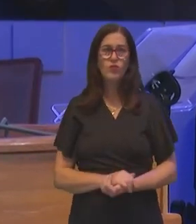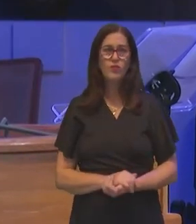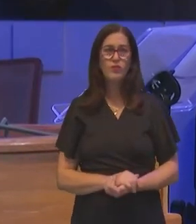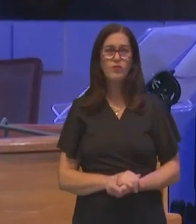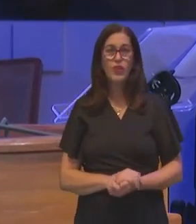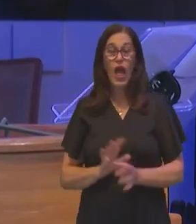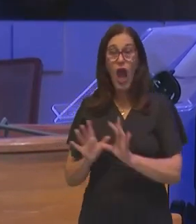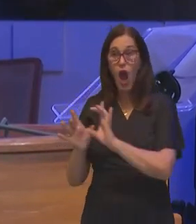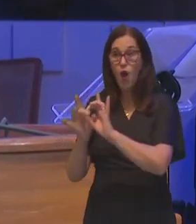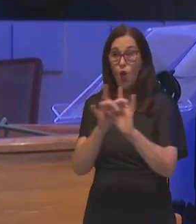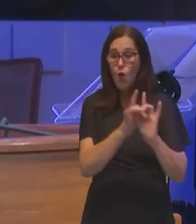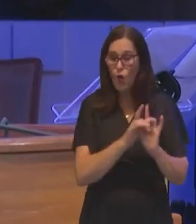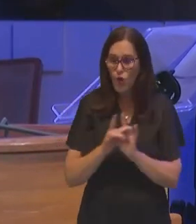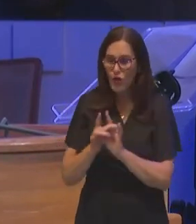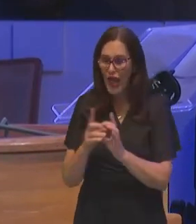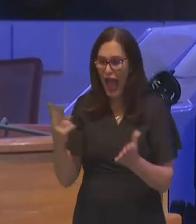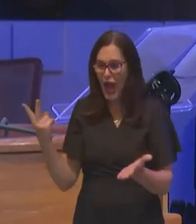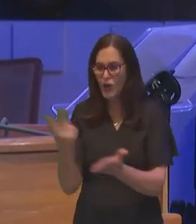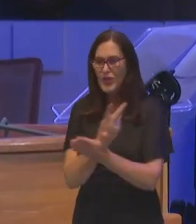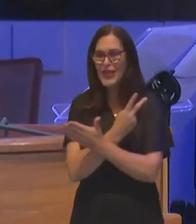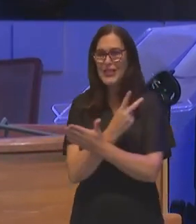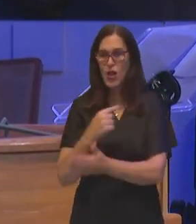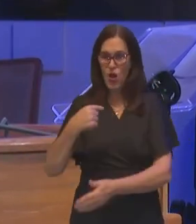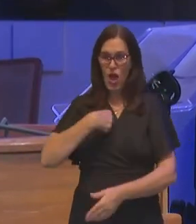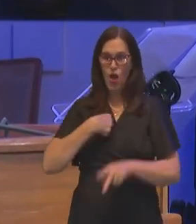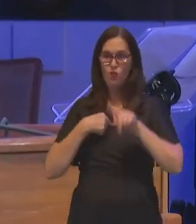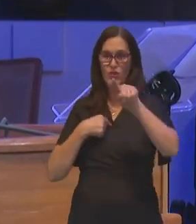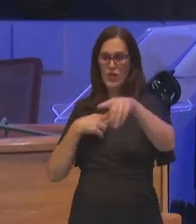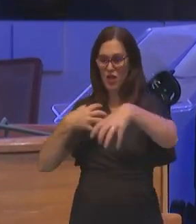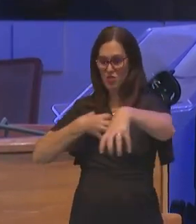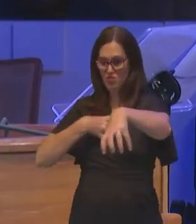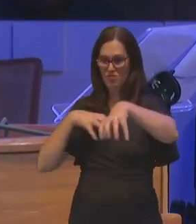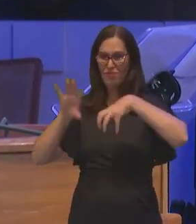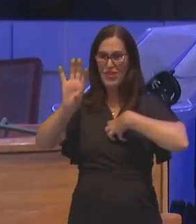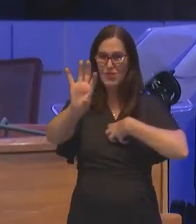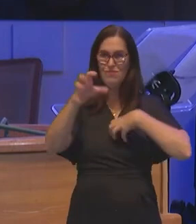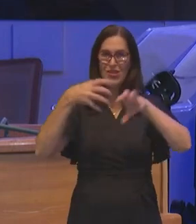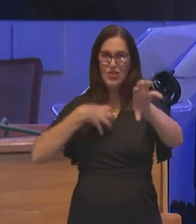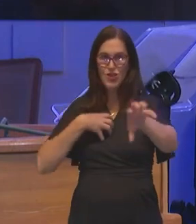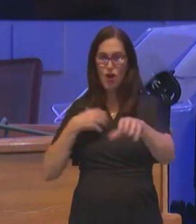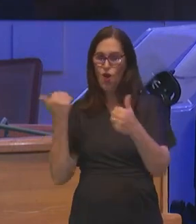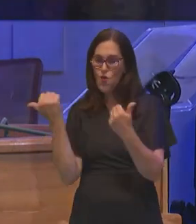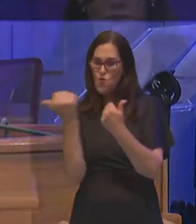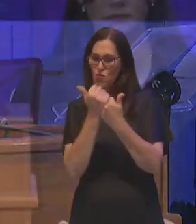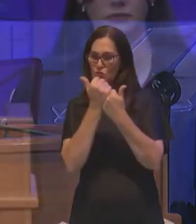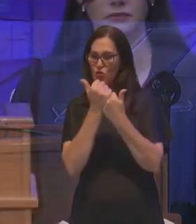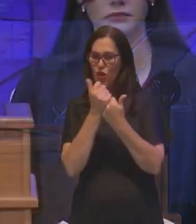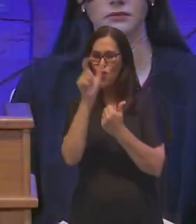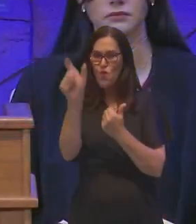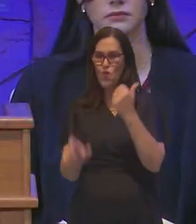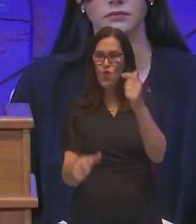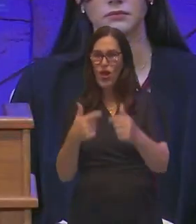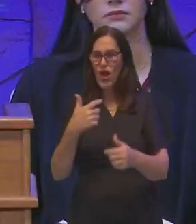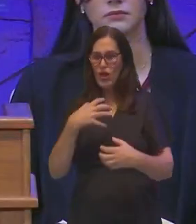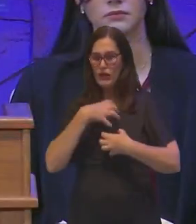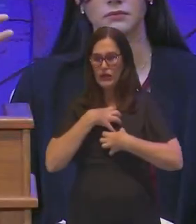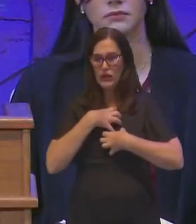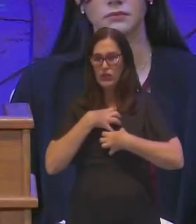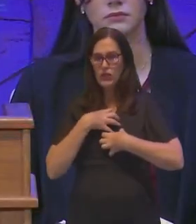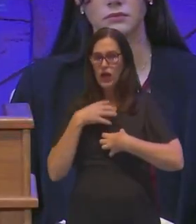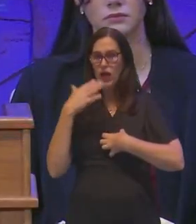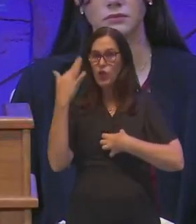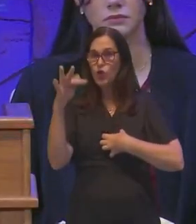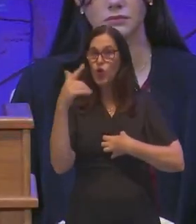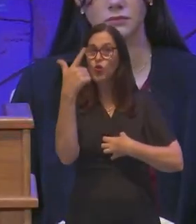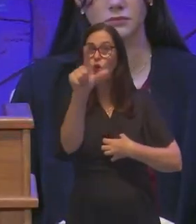A unidade virá quando eu e você tivermos empatia. O que é empatia? Você se colocar no lugar do outro. É eu e você sentirmos a dor